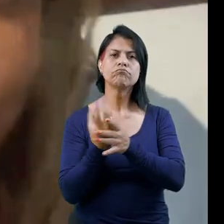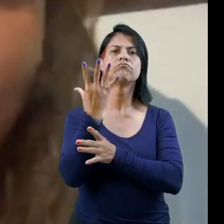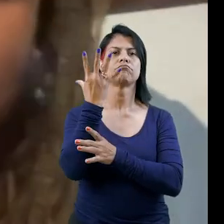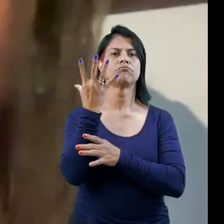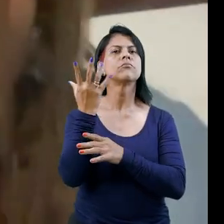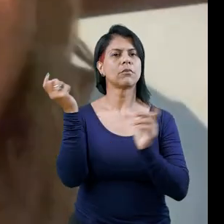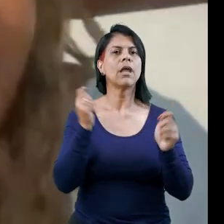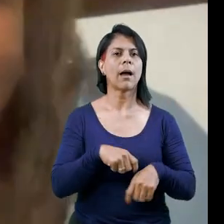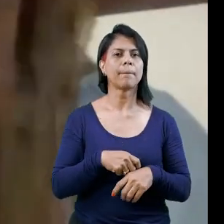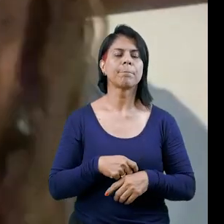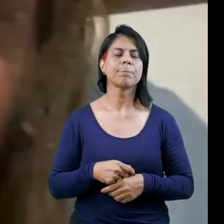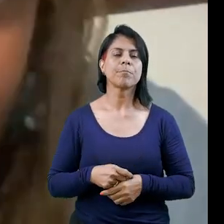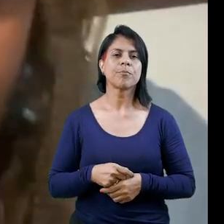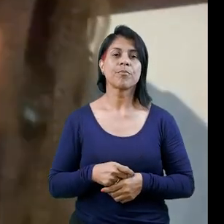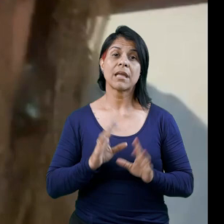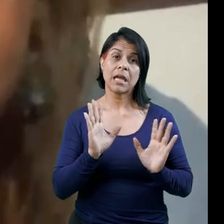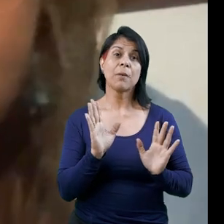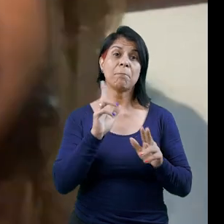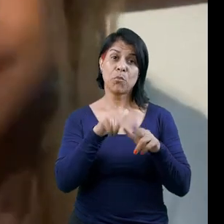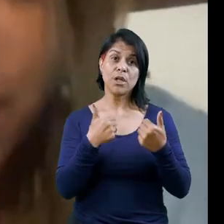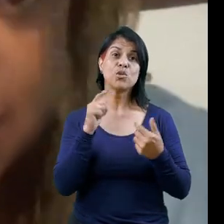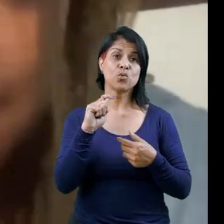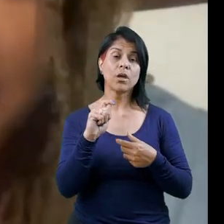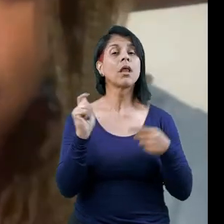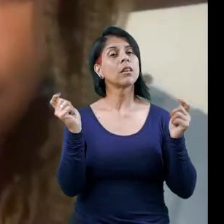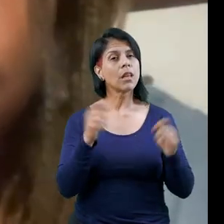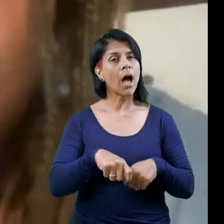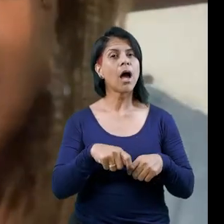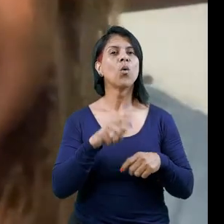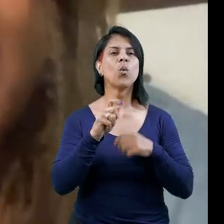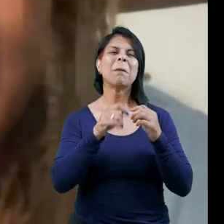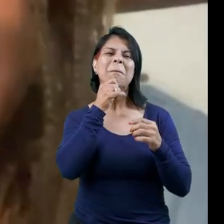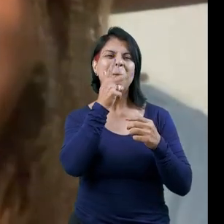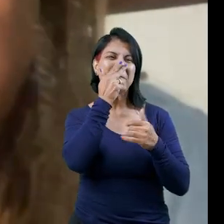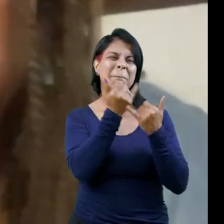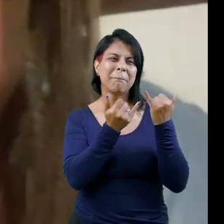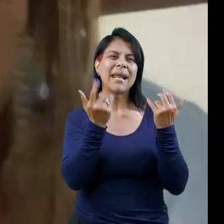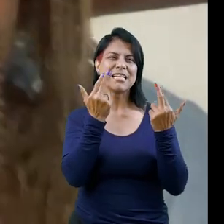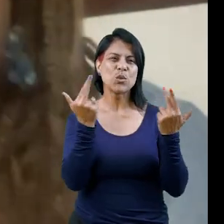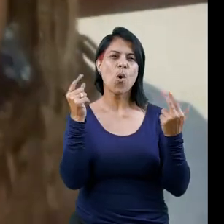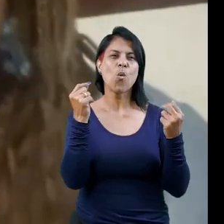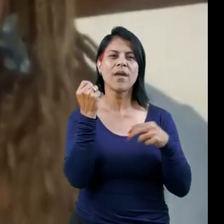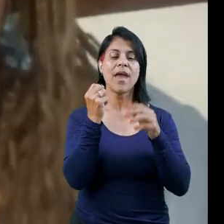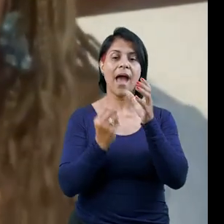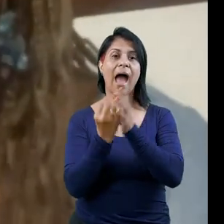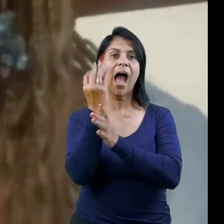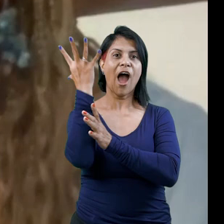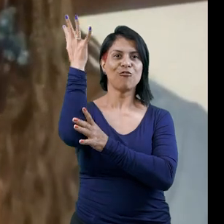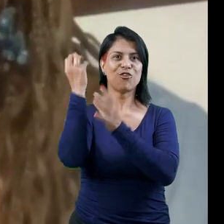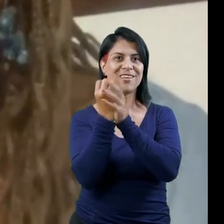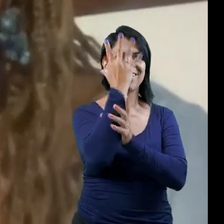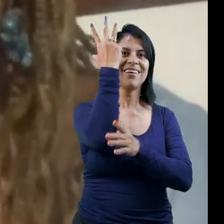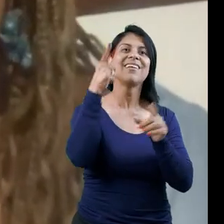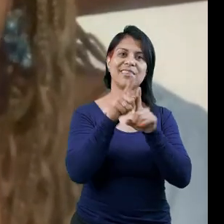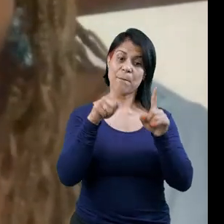E aí, meu bem, é sobre um processo de reflorestamento. É isso. Eu sinto que o